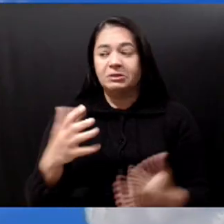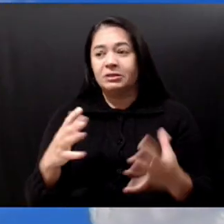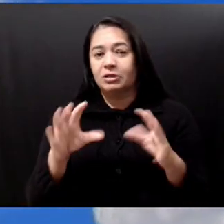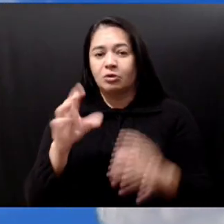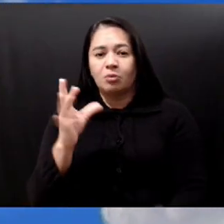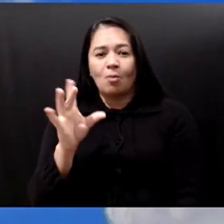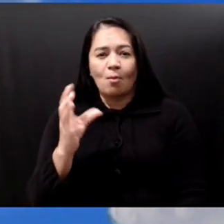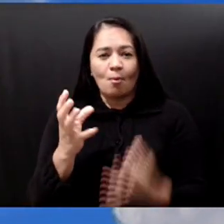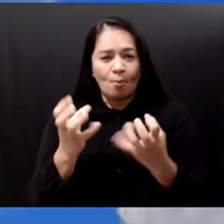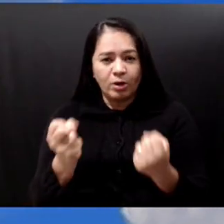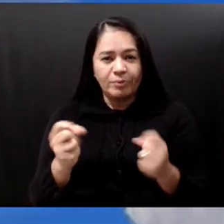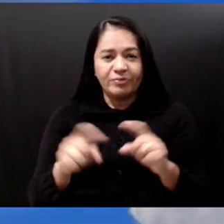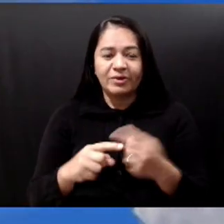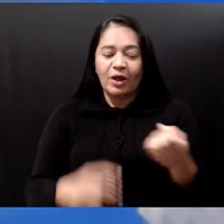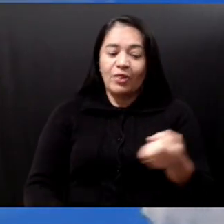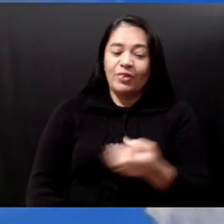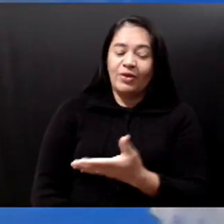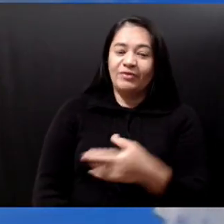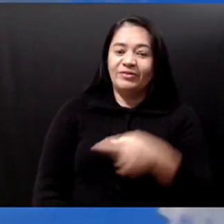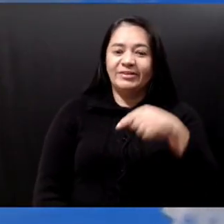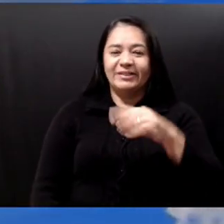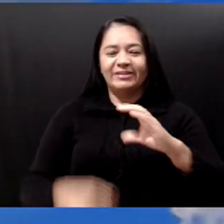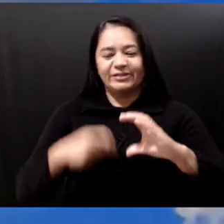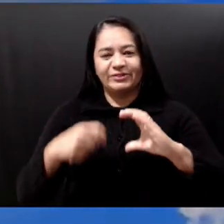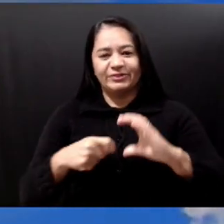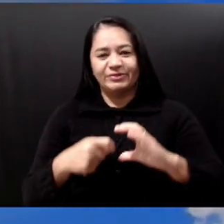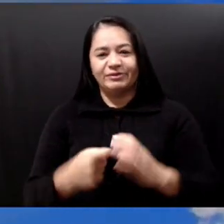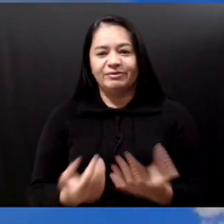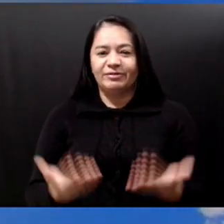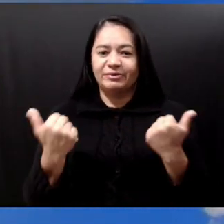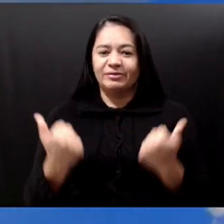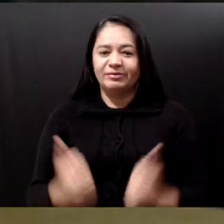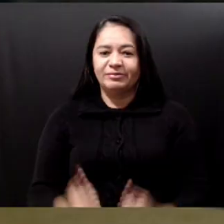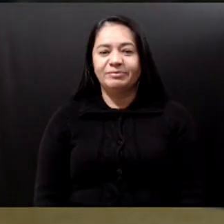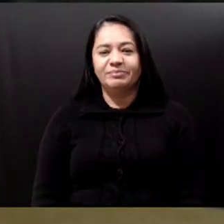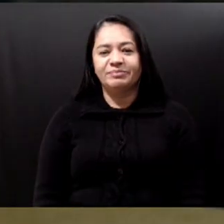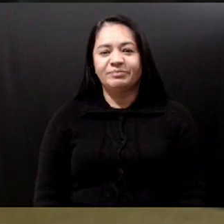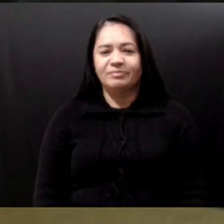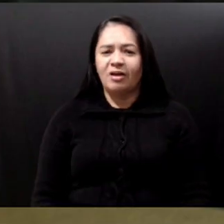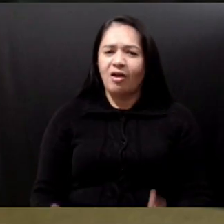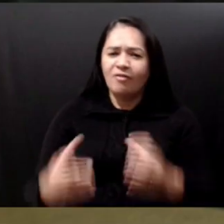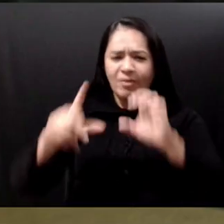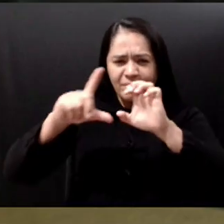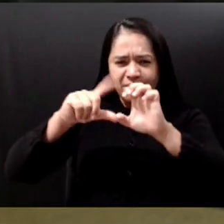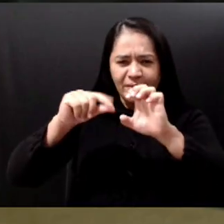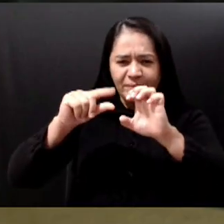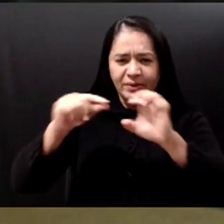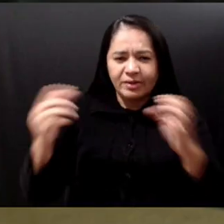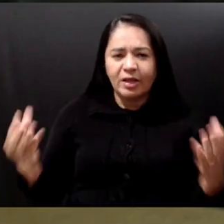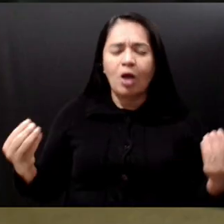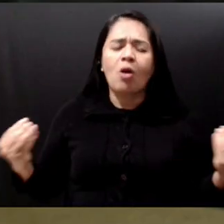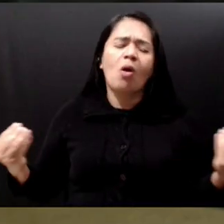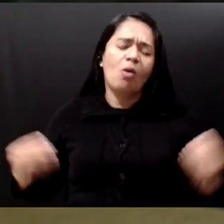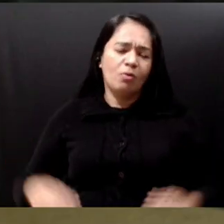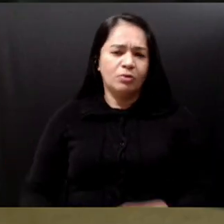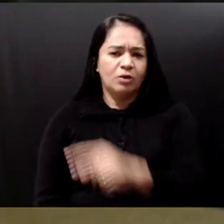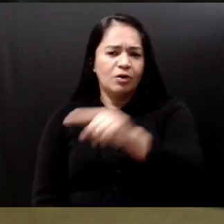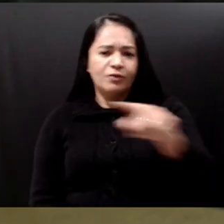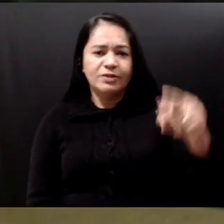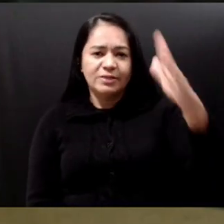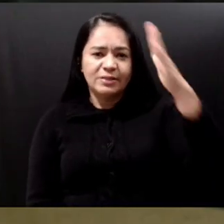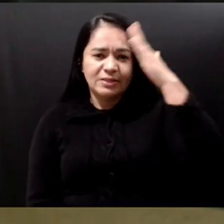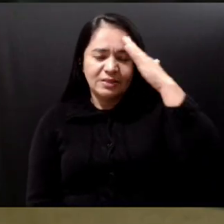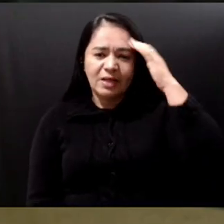aqui no Estúdio Câmara. Vamos lá então? Vamos empreender? E aí você pergunta, como, né? Você sabia que empreender é um dos maiores sonhos